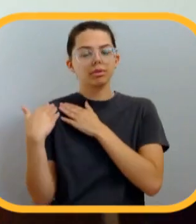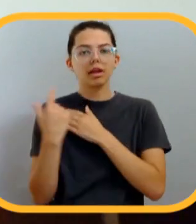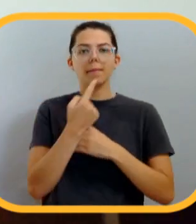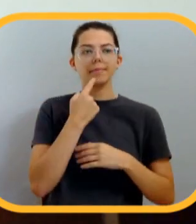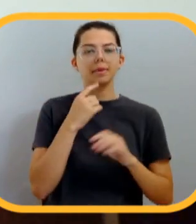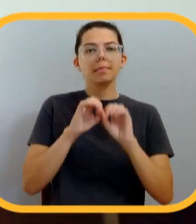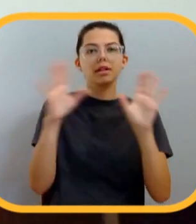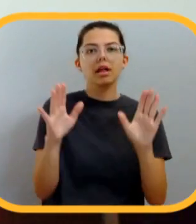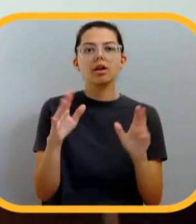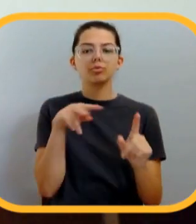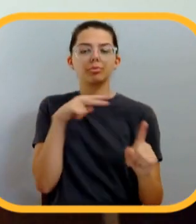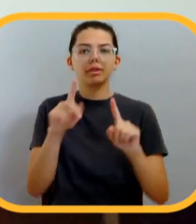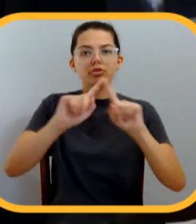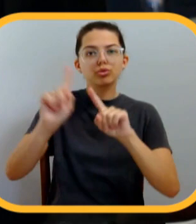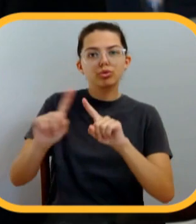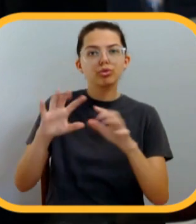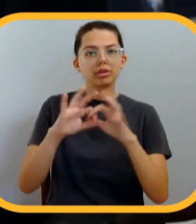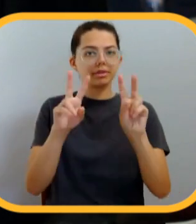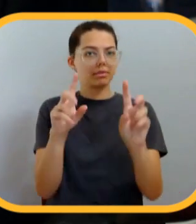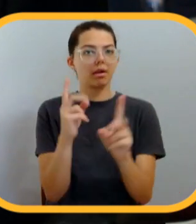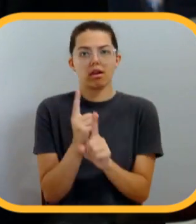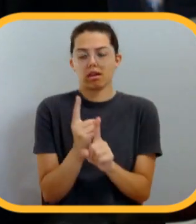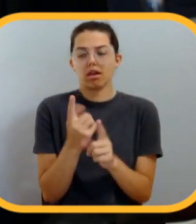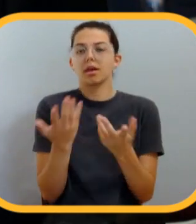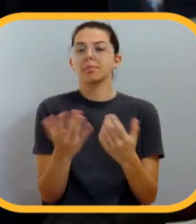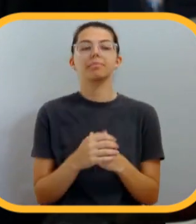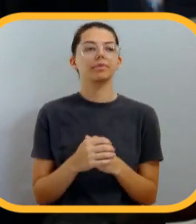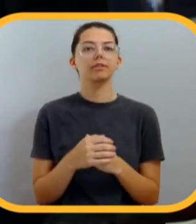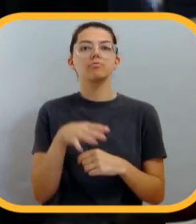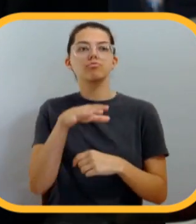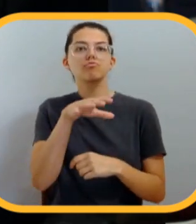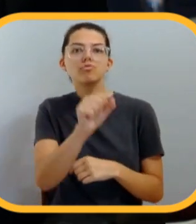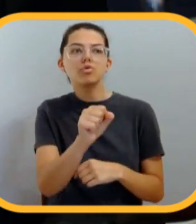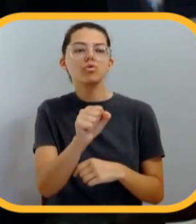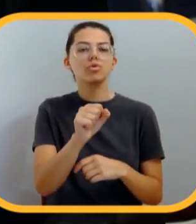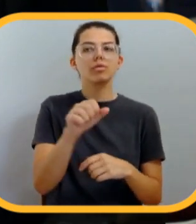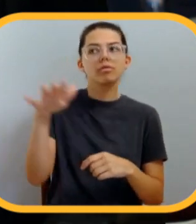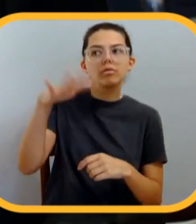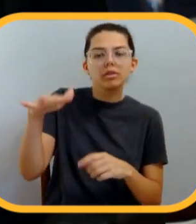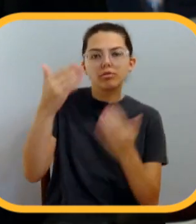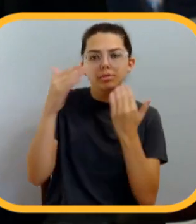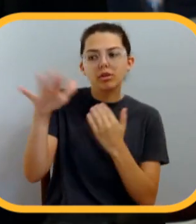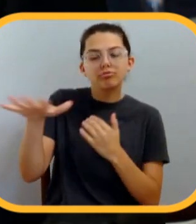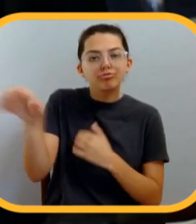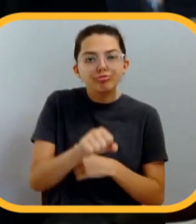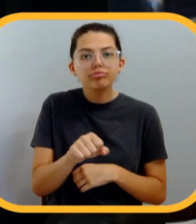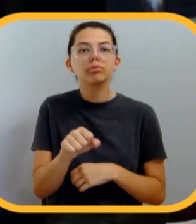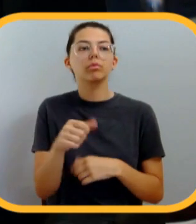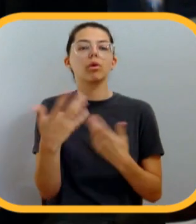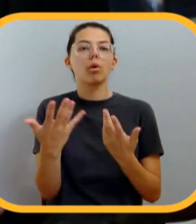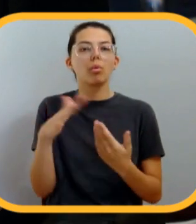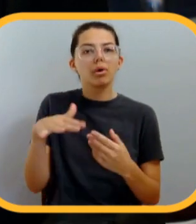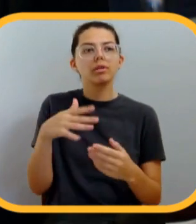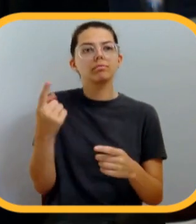de perceber as diferentes perspectivas em relação a uma questão, de identificar as suas fontes, de